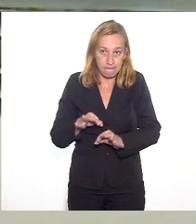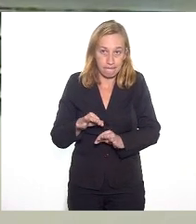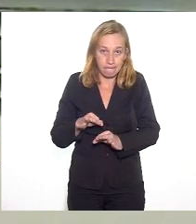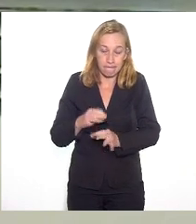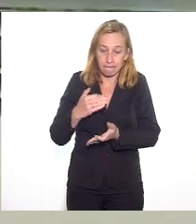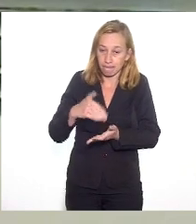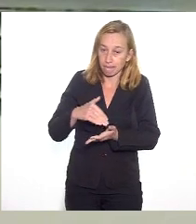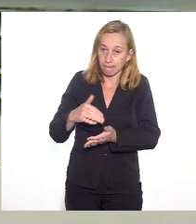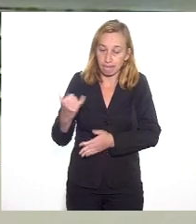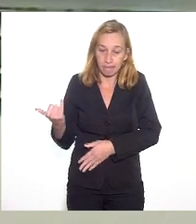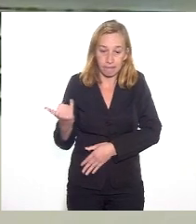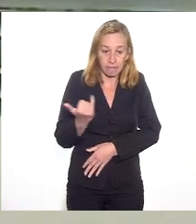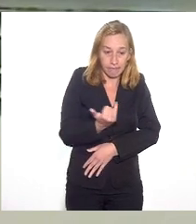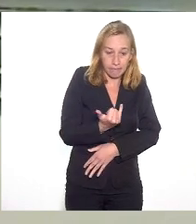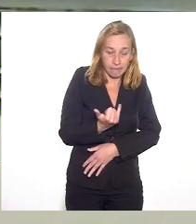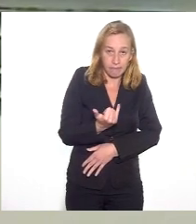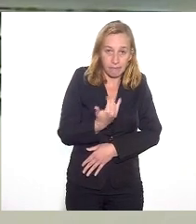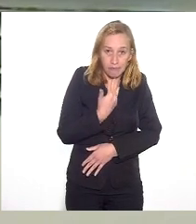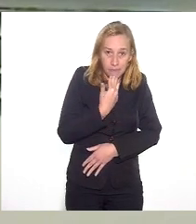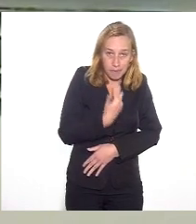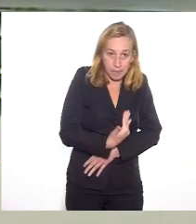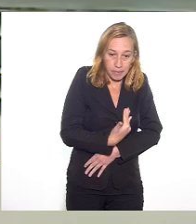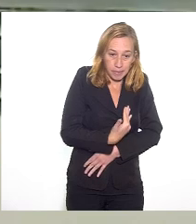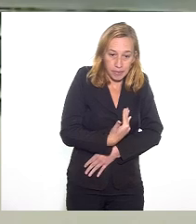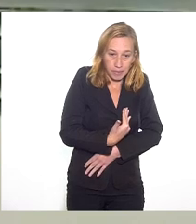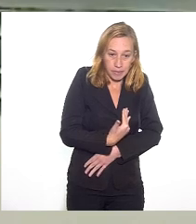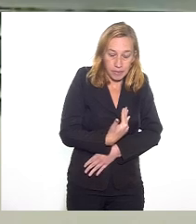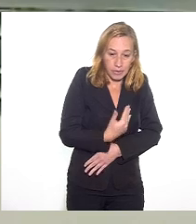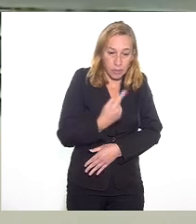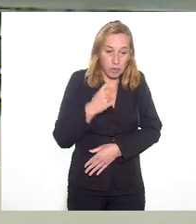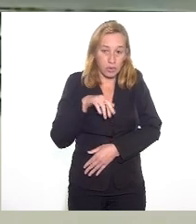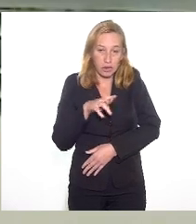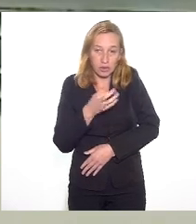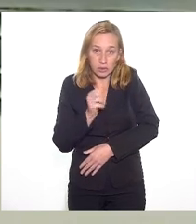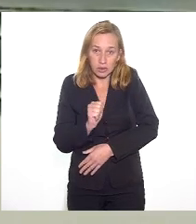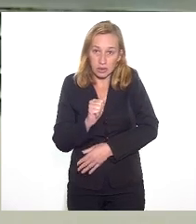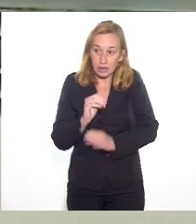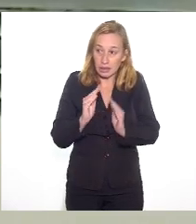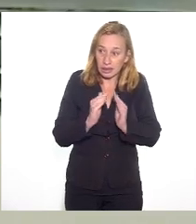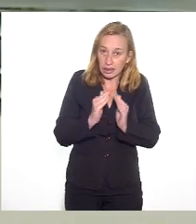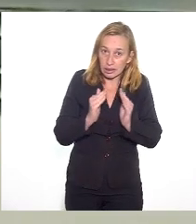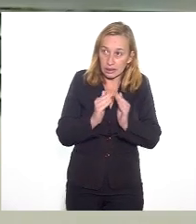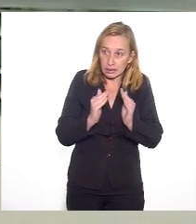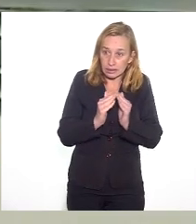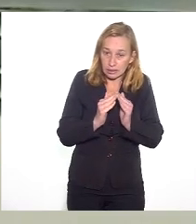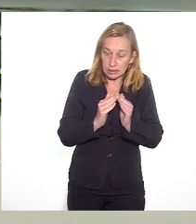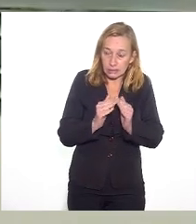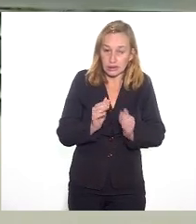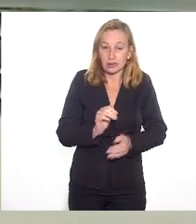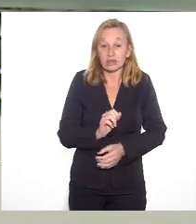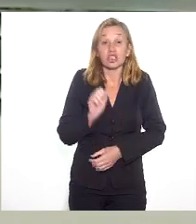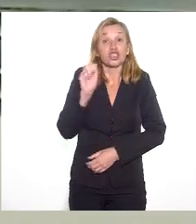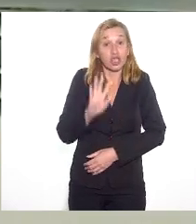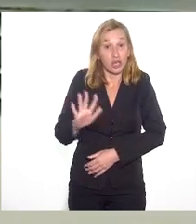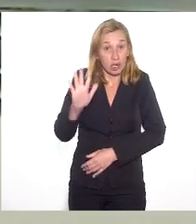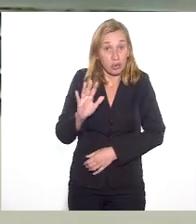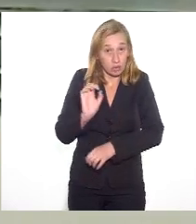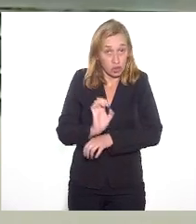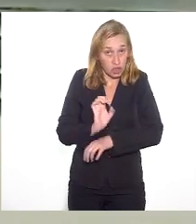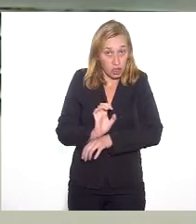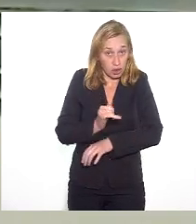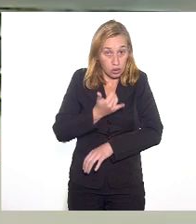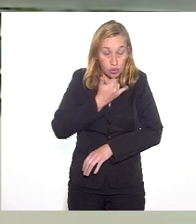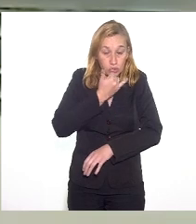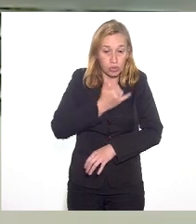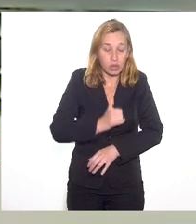Planejamento requisitou a Procuradoria da Casa, a Procuradoria Geral do Estado,